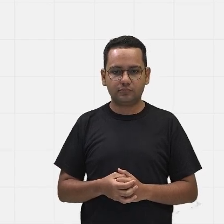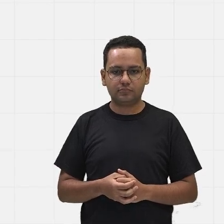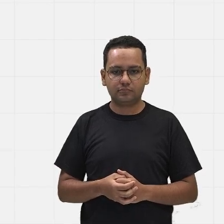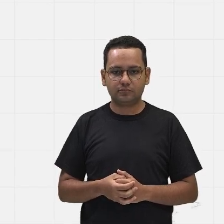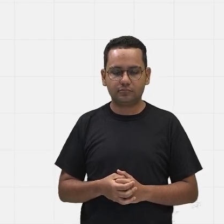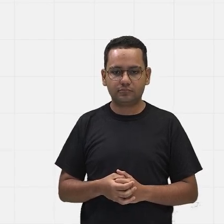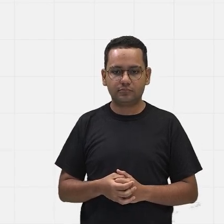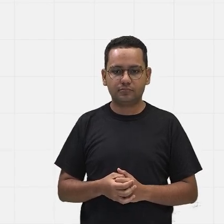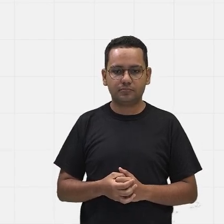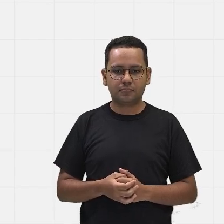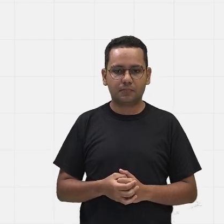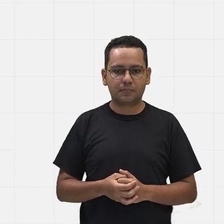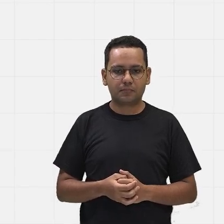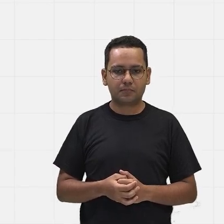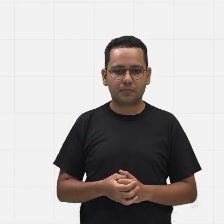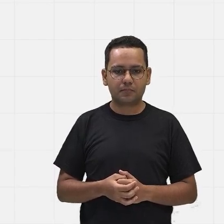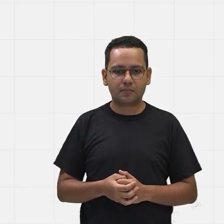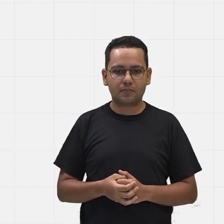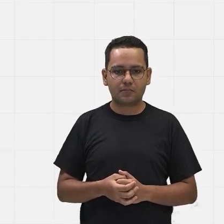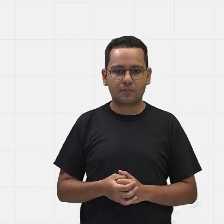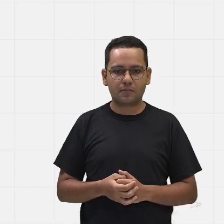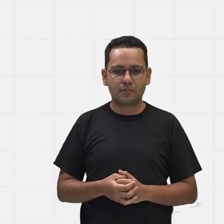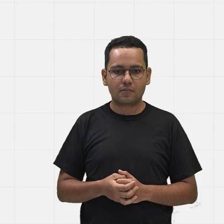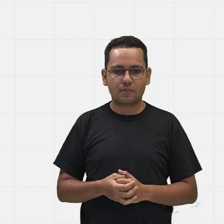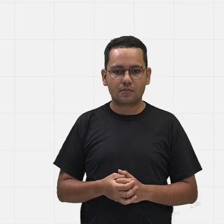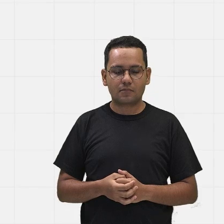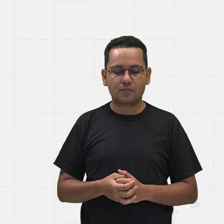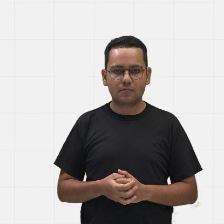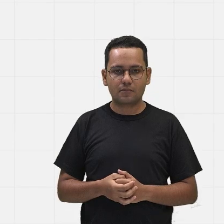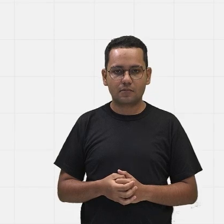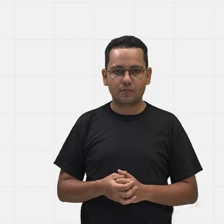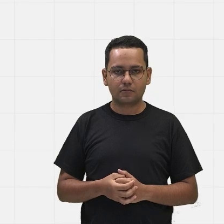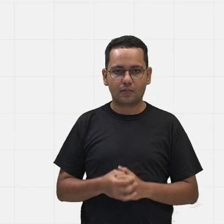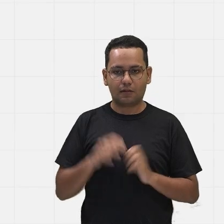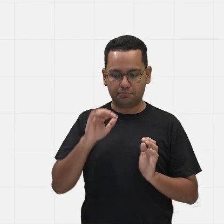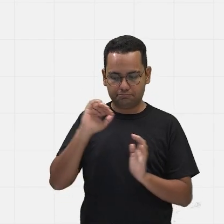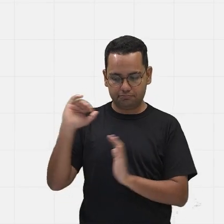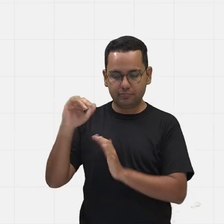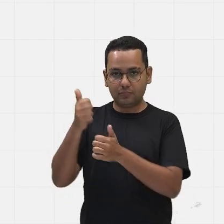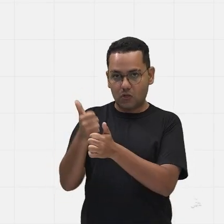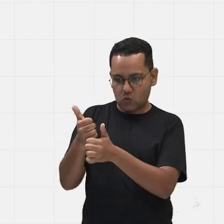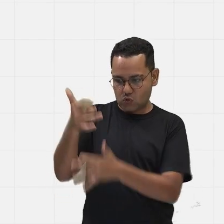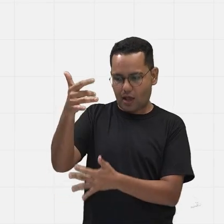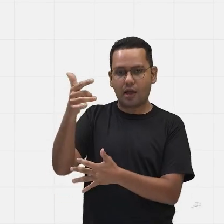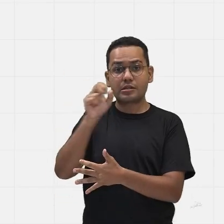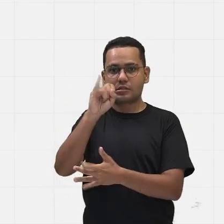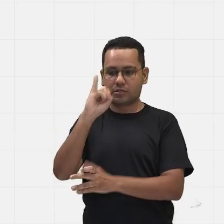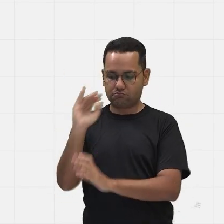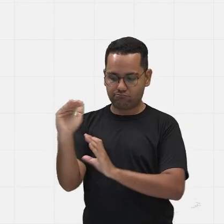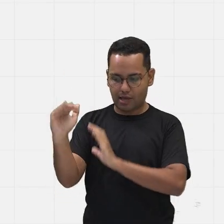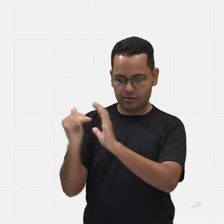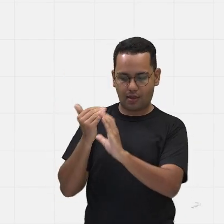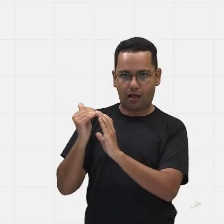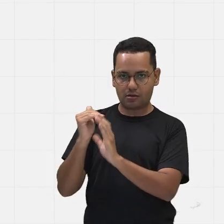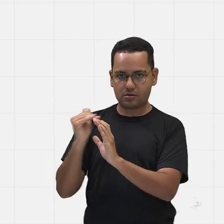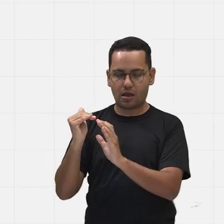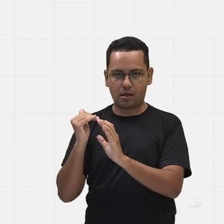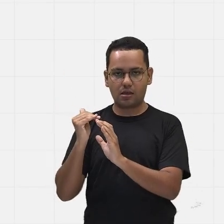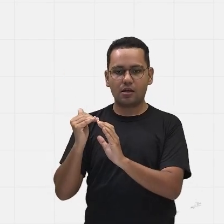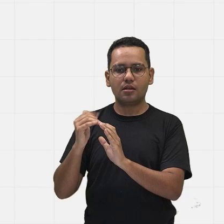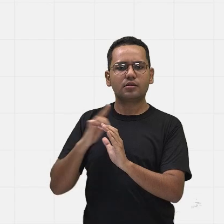Quando chegar uma mensagem no chat para você, vai aparecer lá no ícone lá